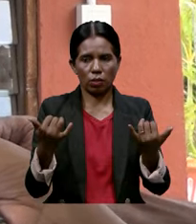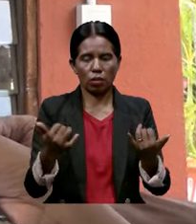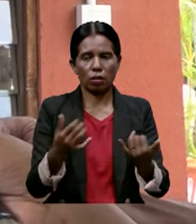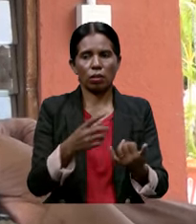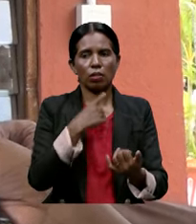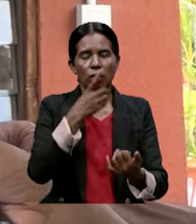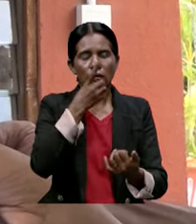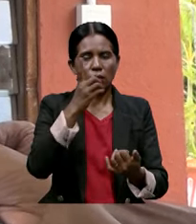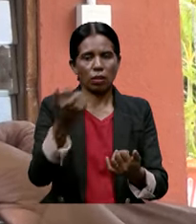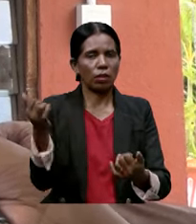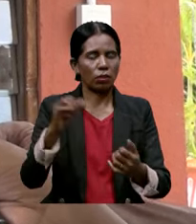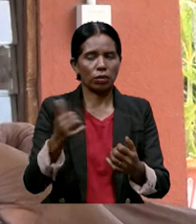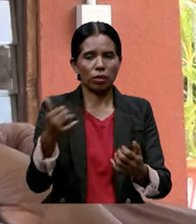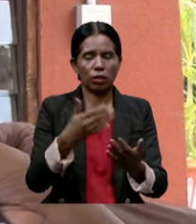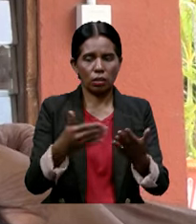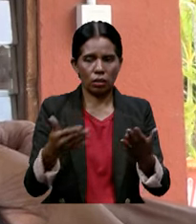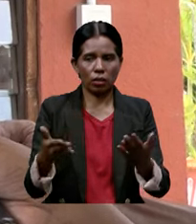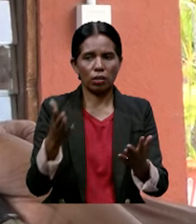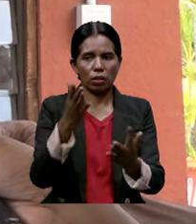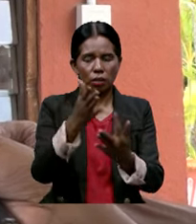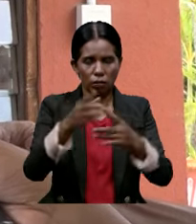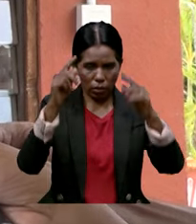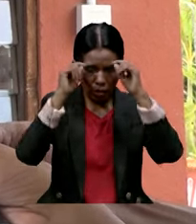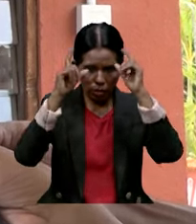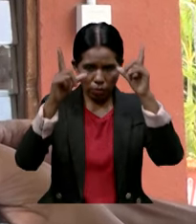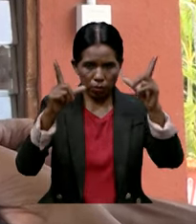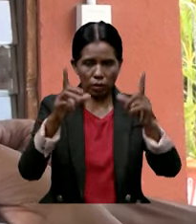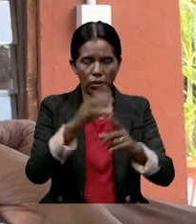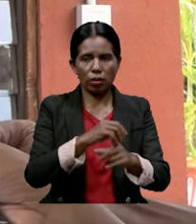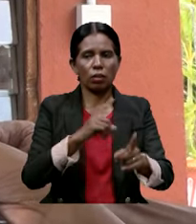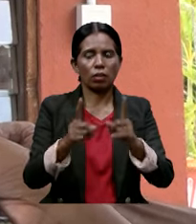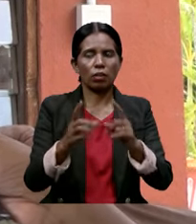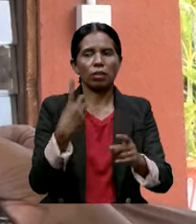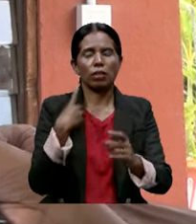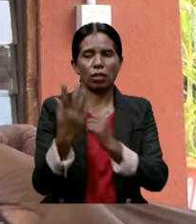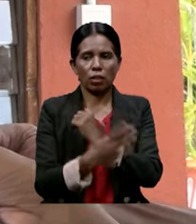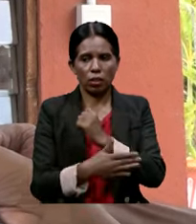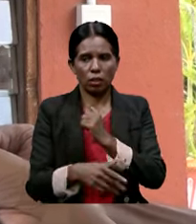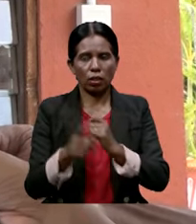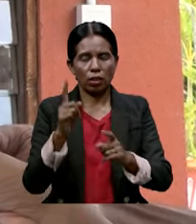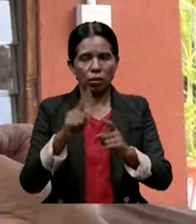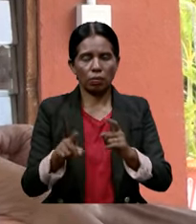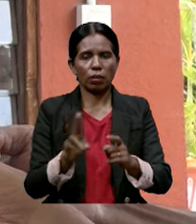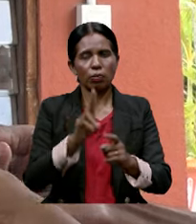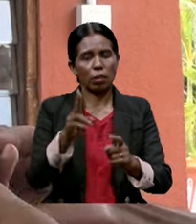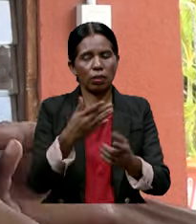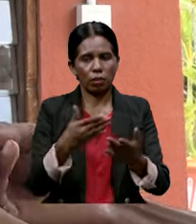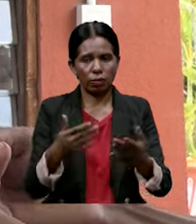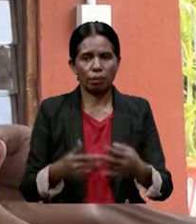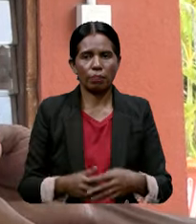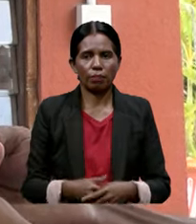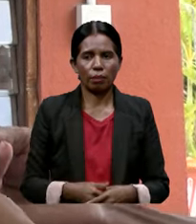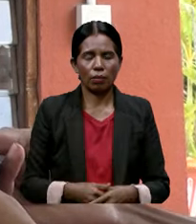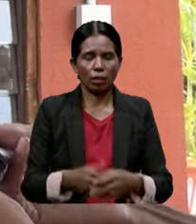kada kita ne laser ne produk tu nebe agora tamel timor spaya timor ne sirkuler tinan sao atau lebel konsumilai dene. Autoridade